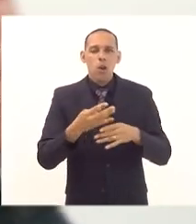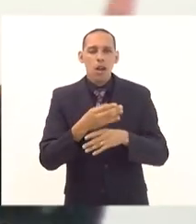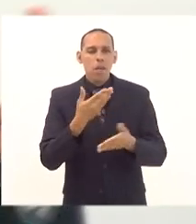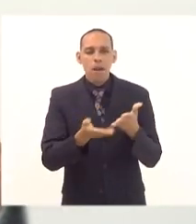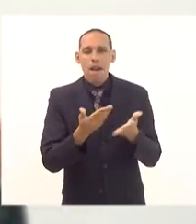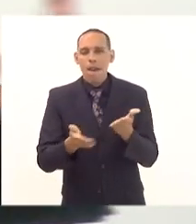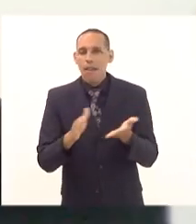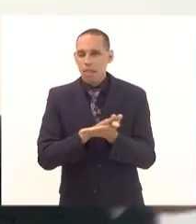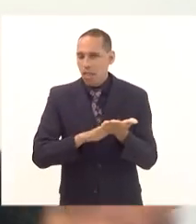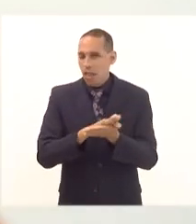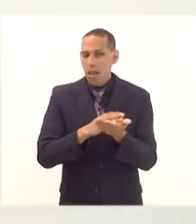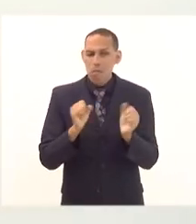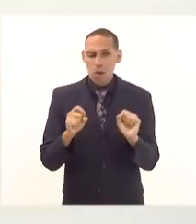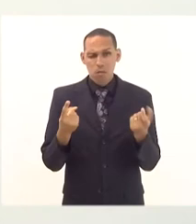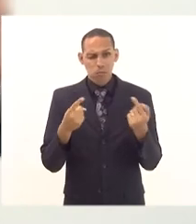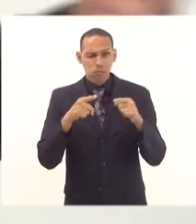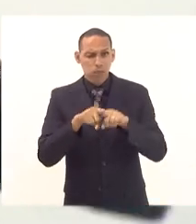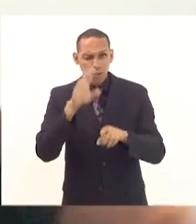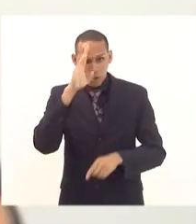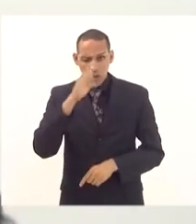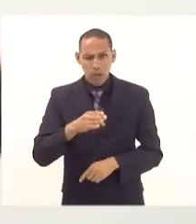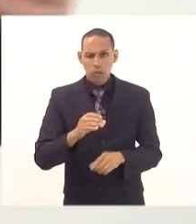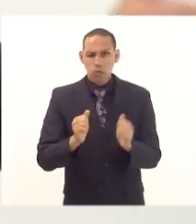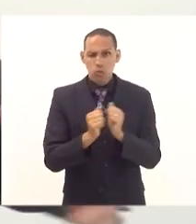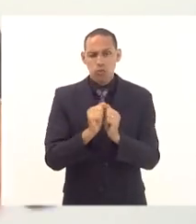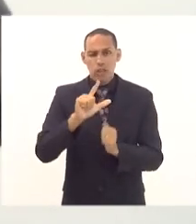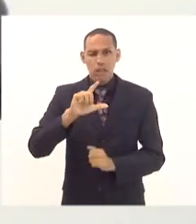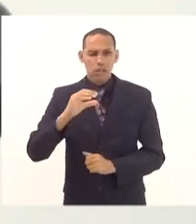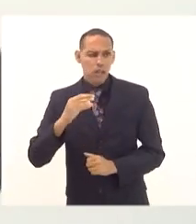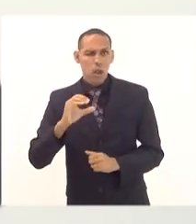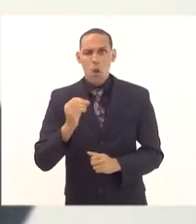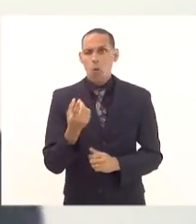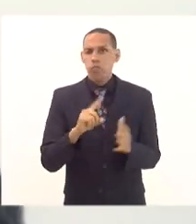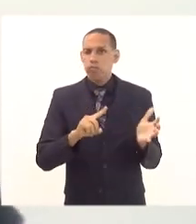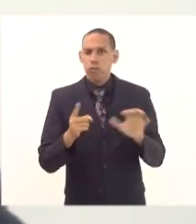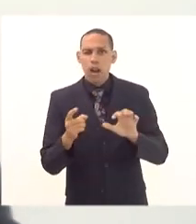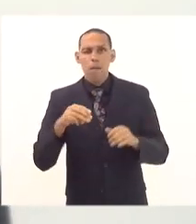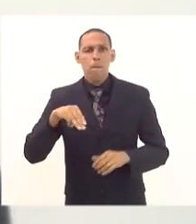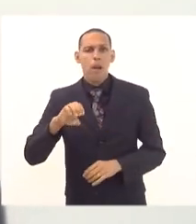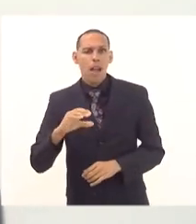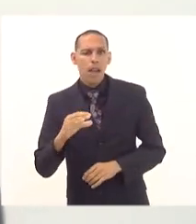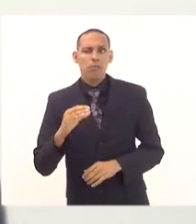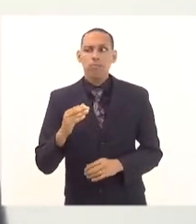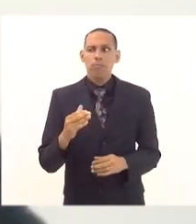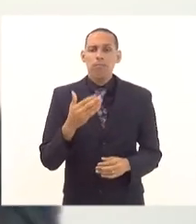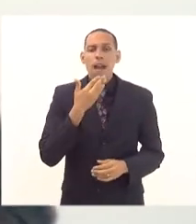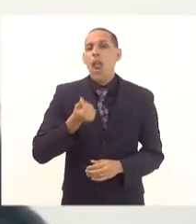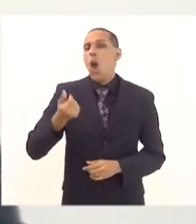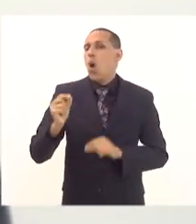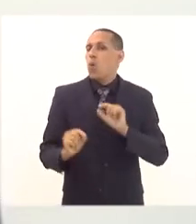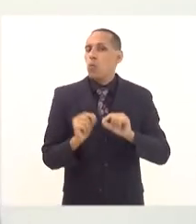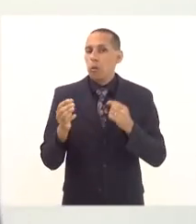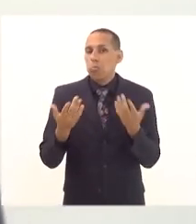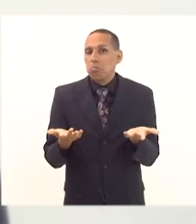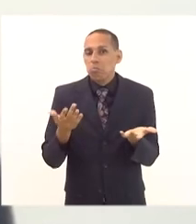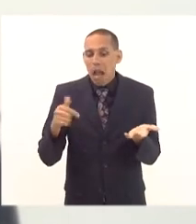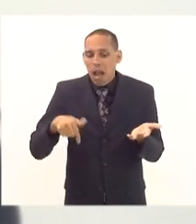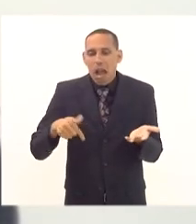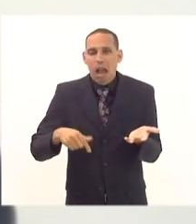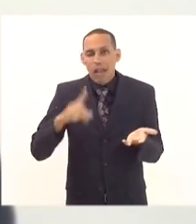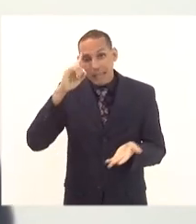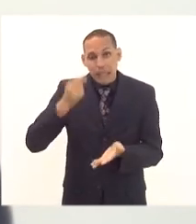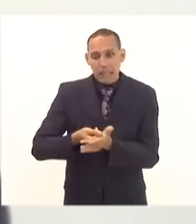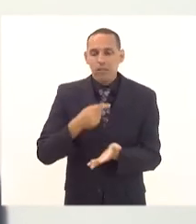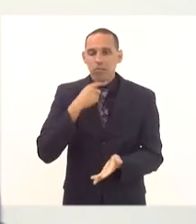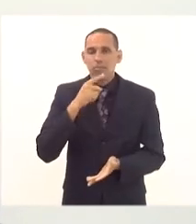vocês terem uma parceria Direta com a e b c com a rádio a ver qual seria o melhor desenho não dá para gente abrir o desenho aqui agora